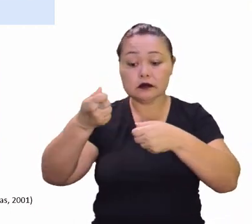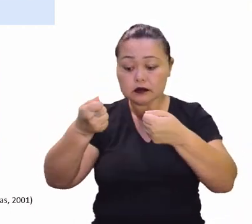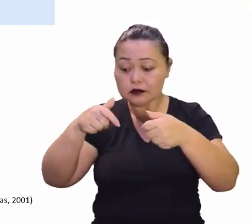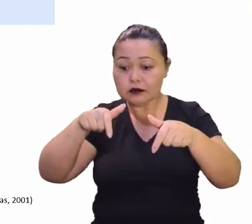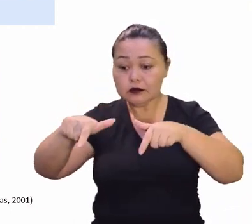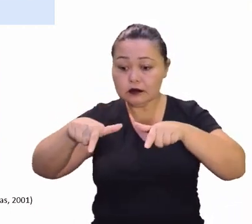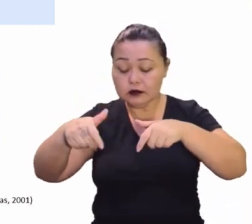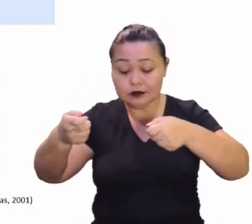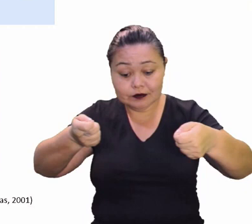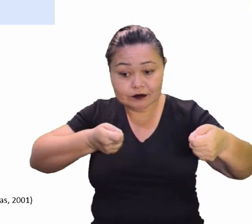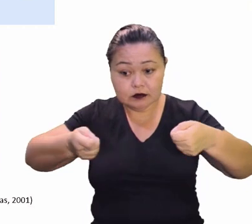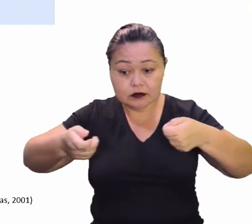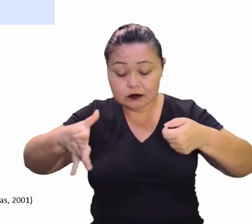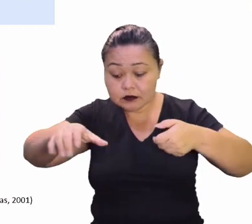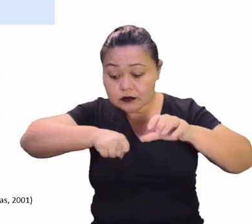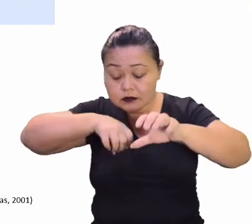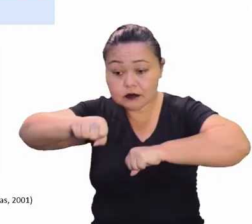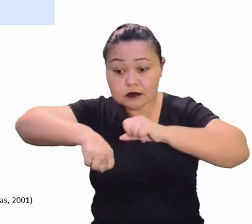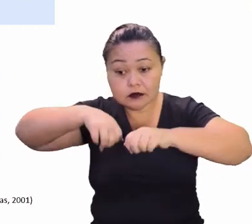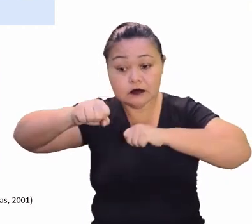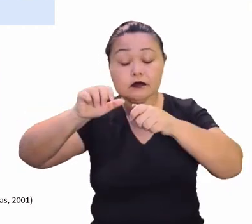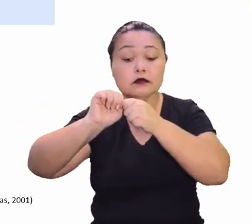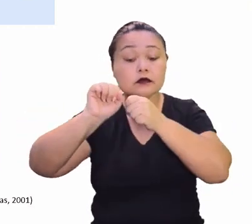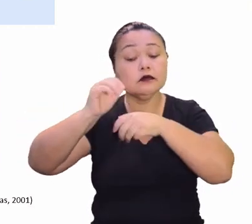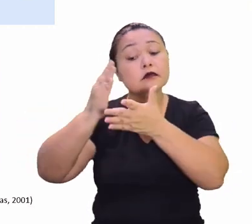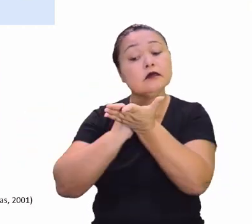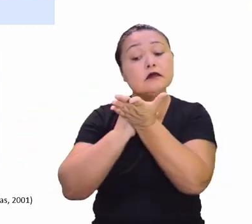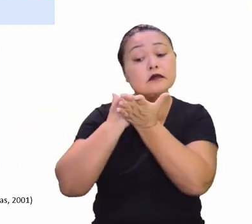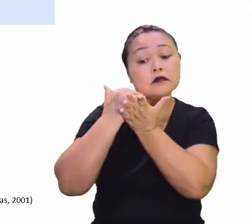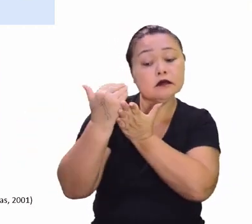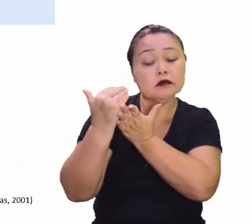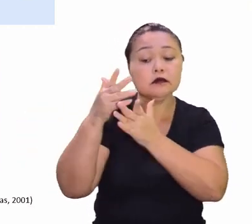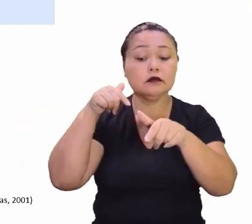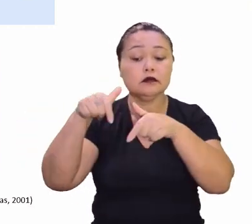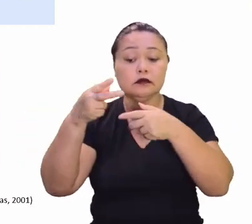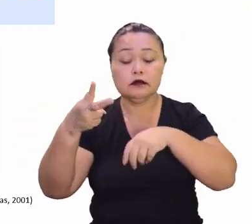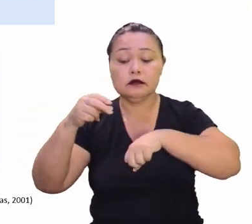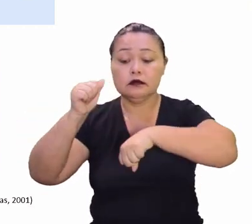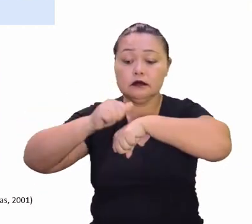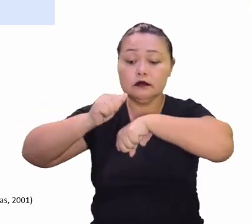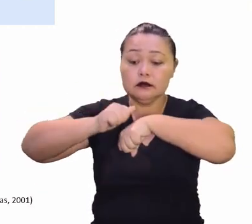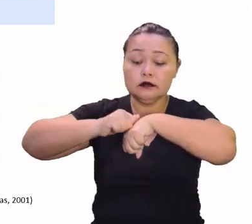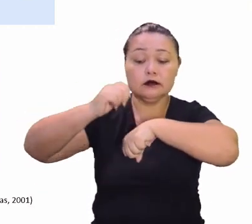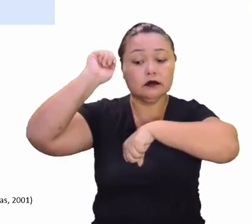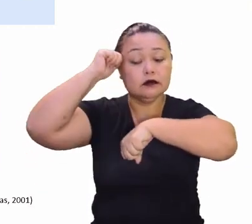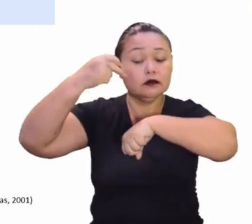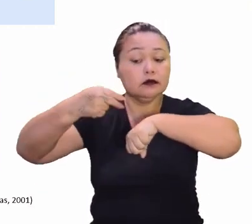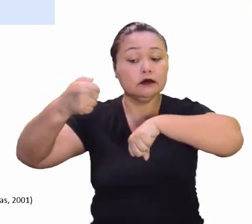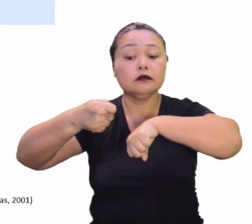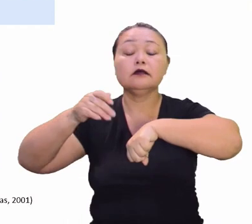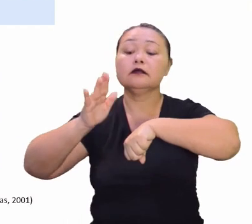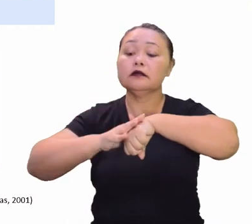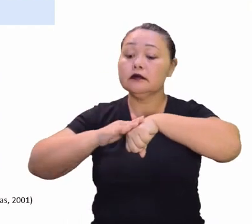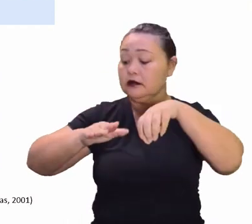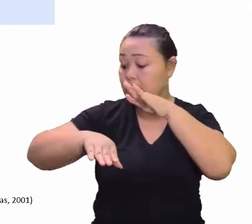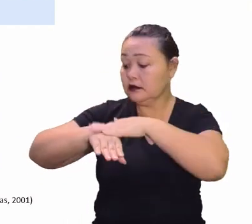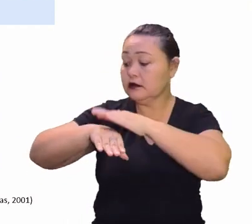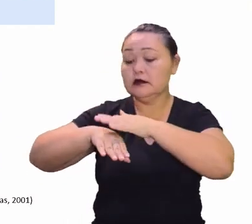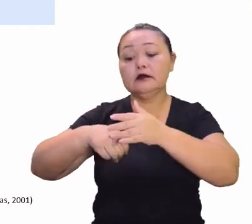Jorge? Exatamente. Então, guarde essa informação. Então, quando começou o trabalho da exploração aqui da cassiterita, é um